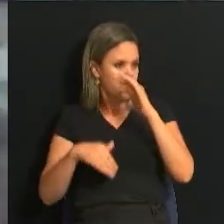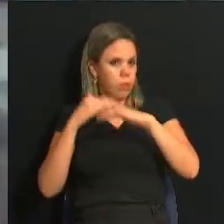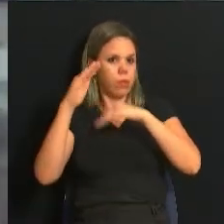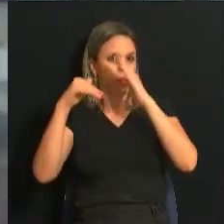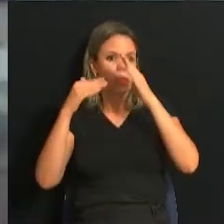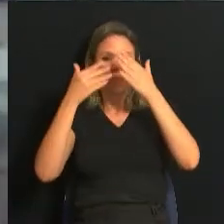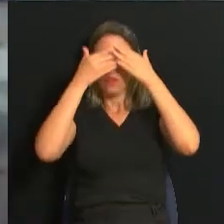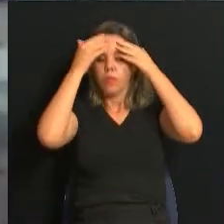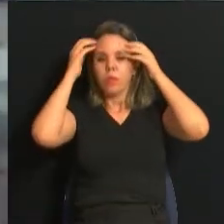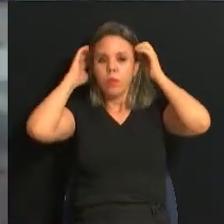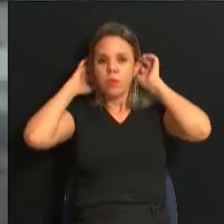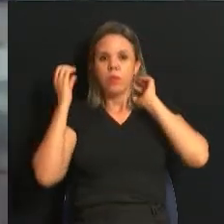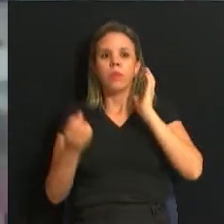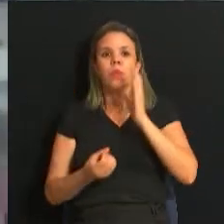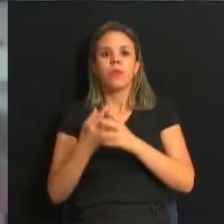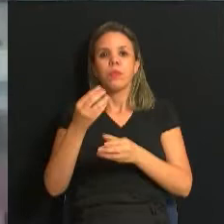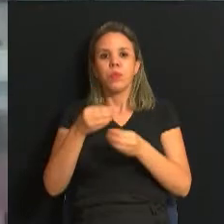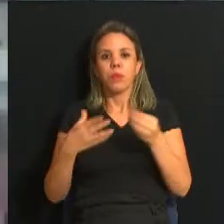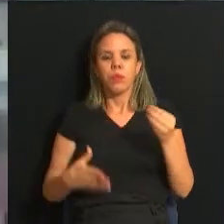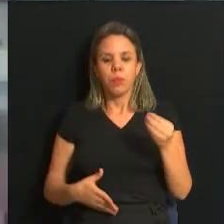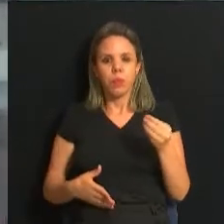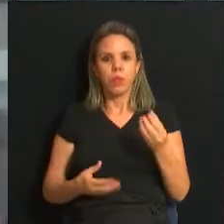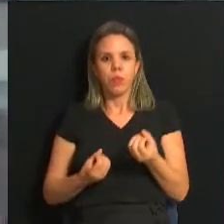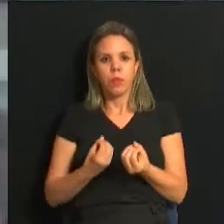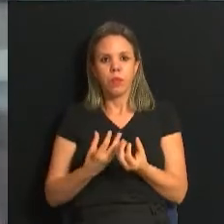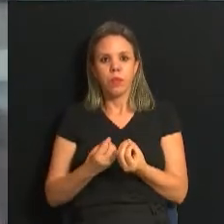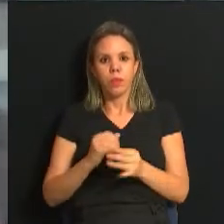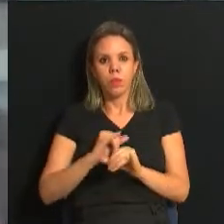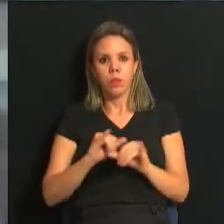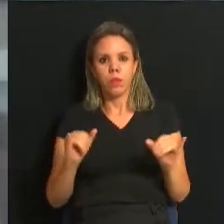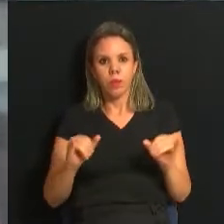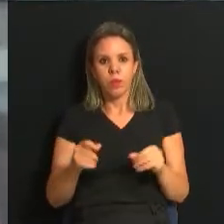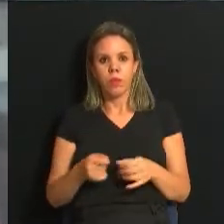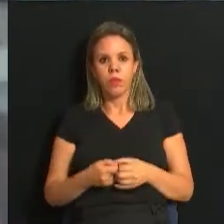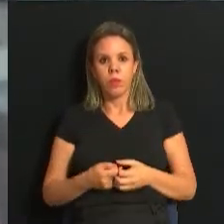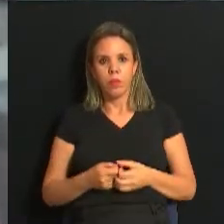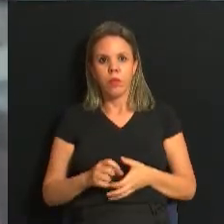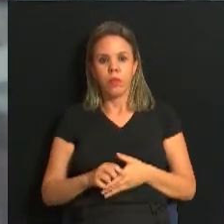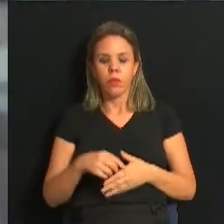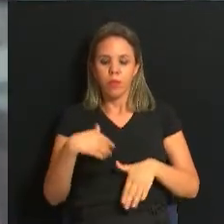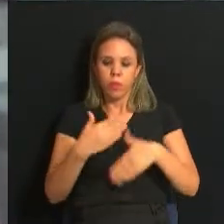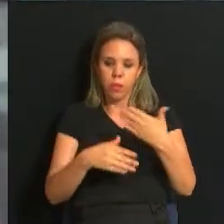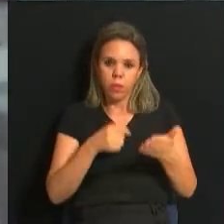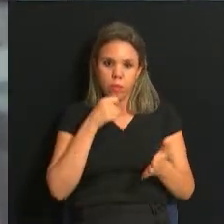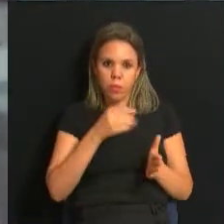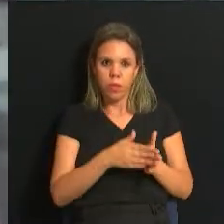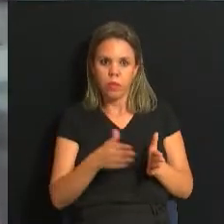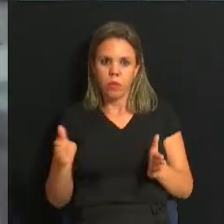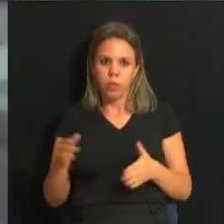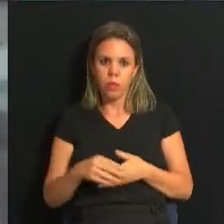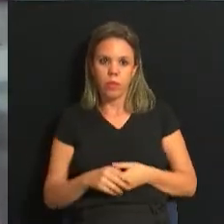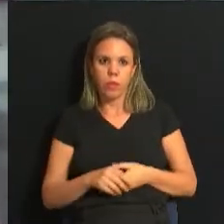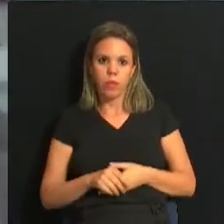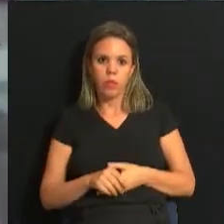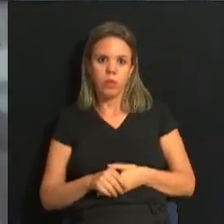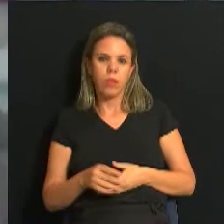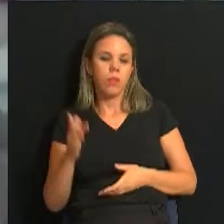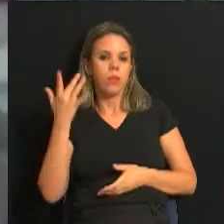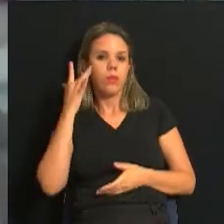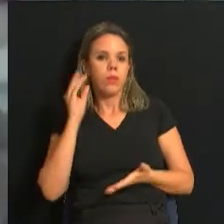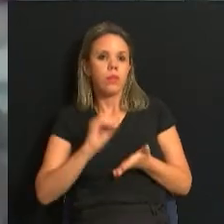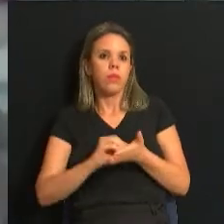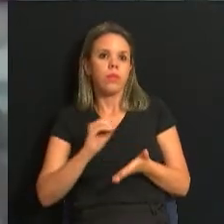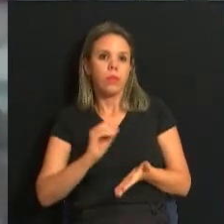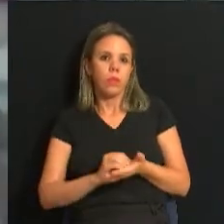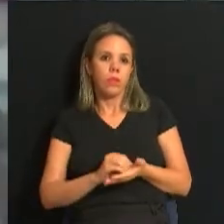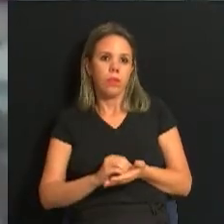relacionamento, para gerar conteúdo, informação, e a gente ainda está meio que engatinhando nesse lugar. E eu acho que falta um pouquinho também